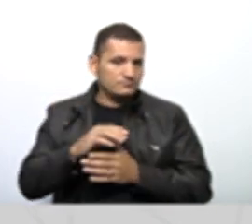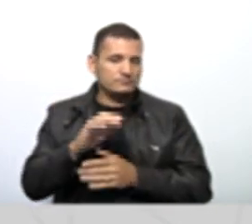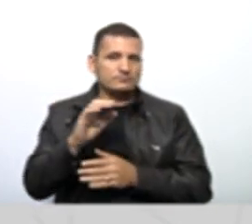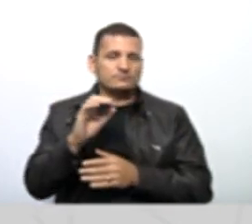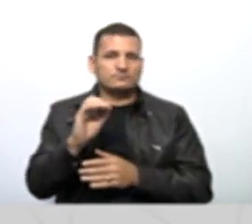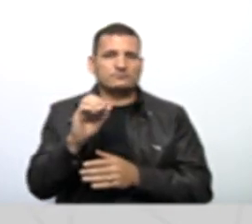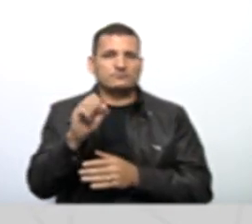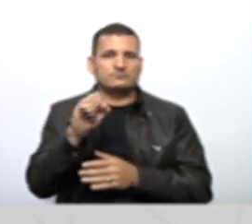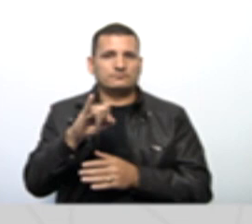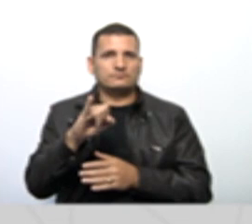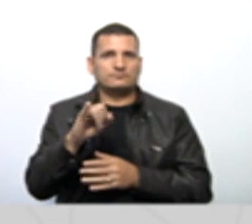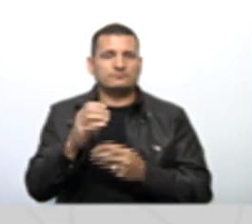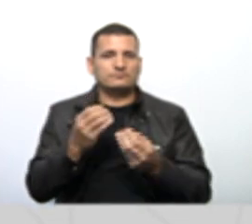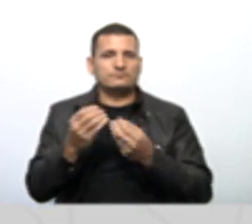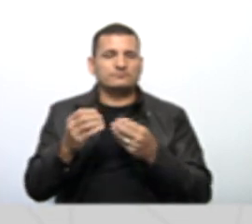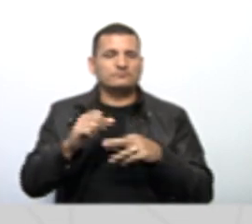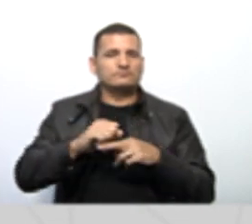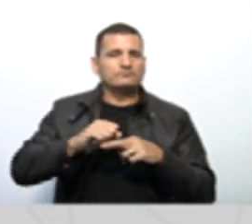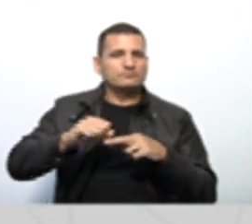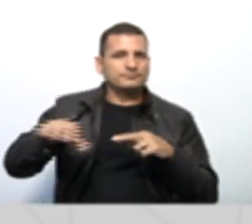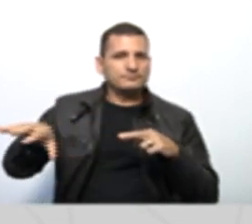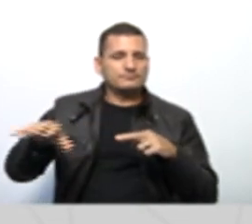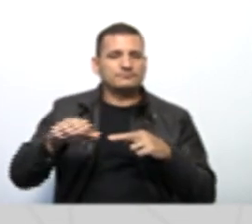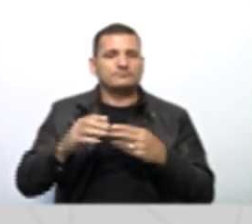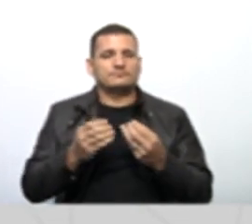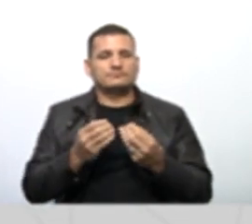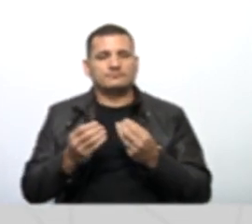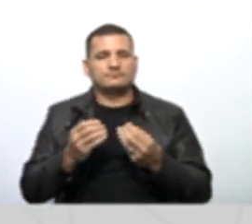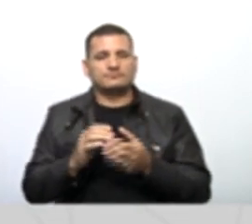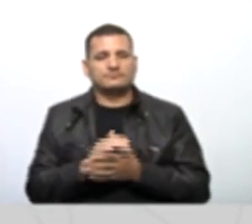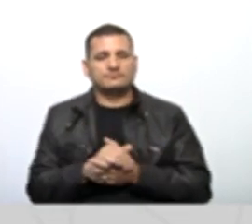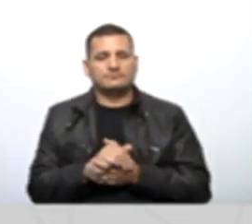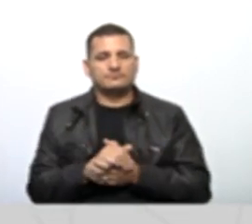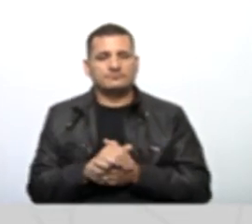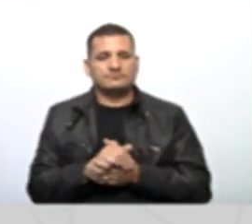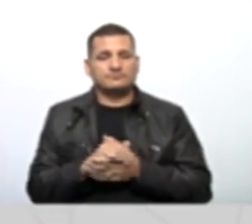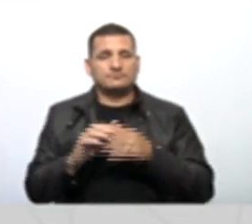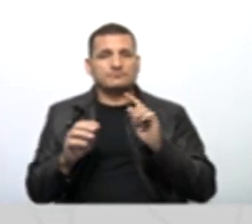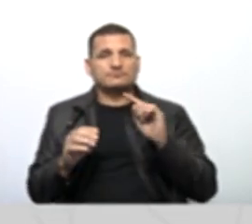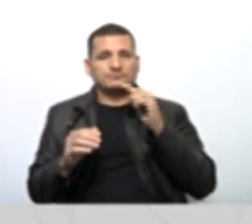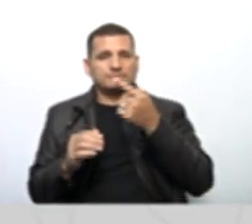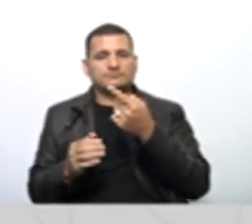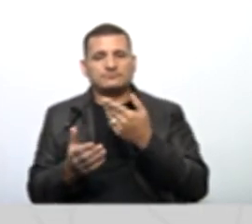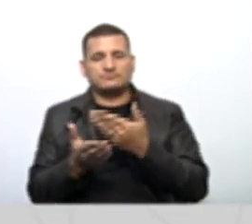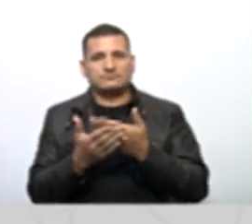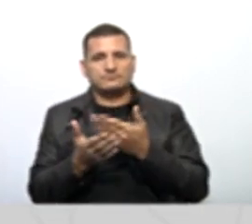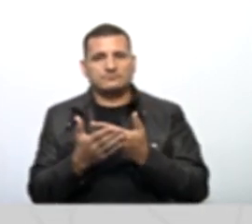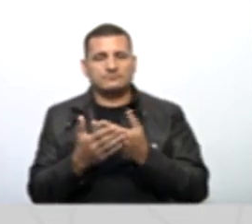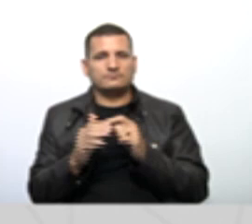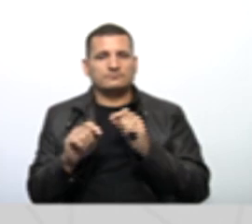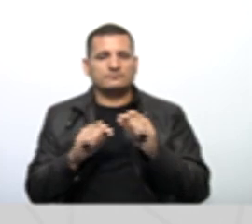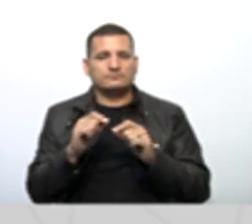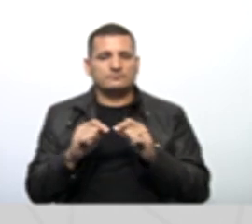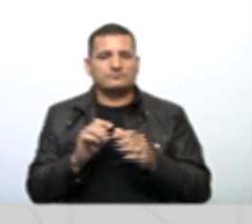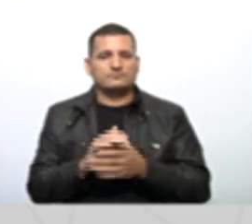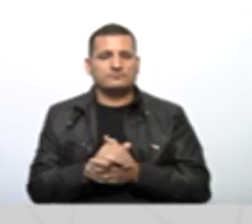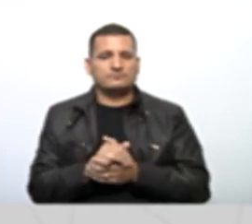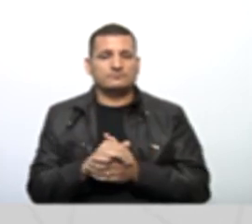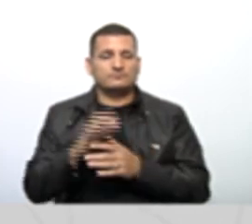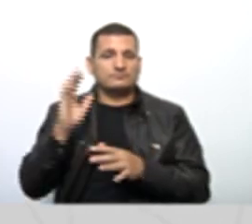de transmissão meio de transmissão transmissão e à nossa próxima aula pessoal é o que é a nossa